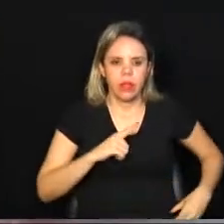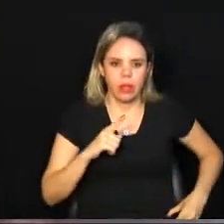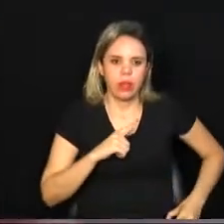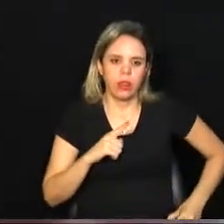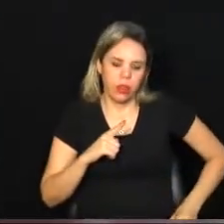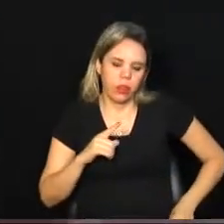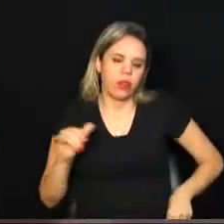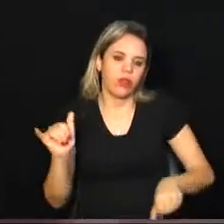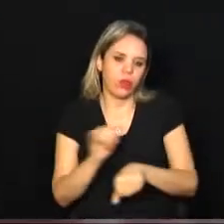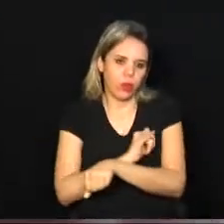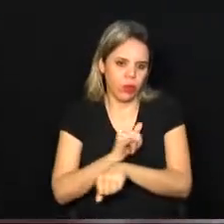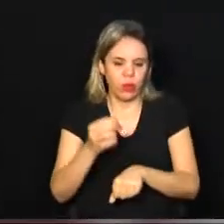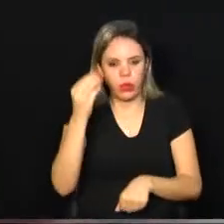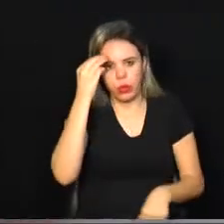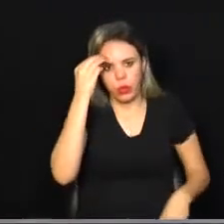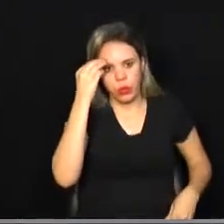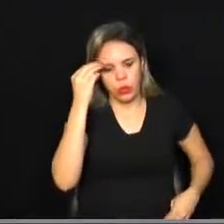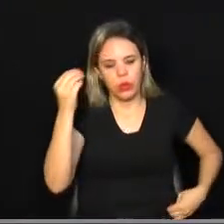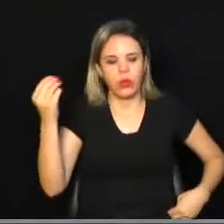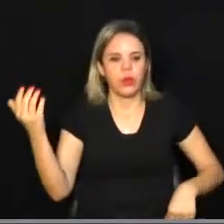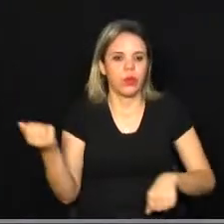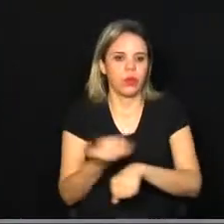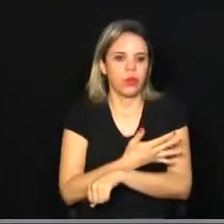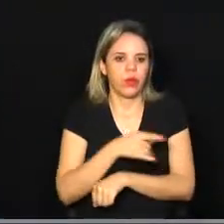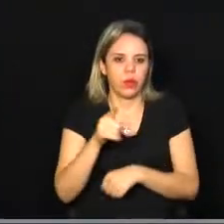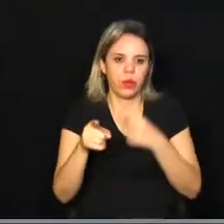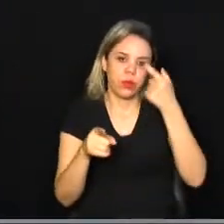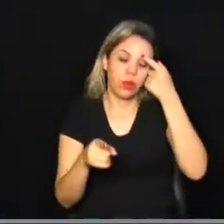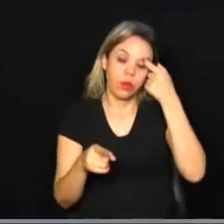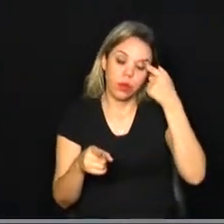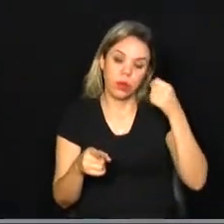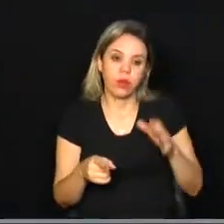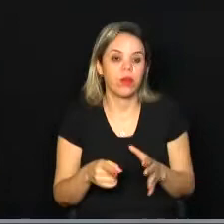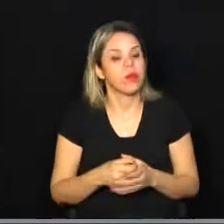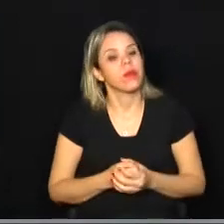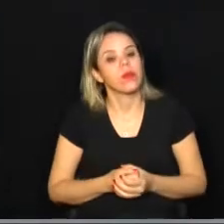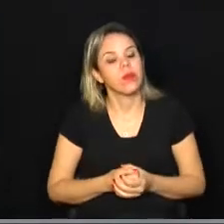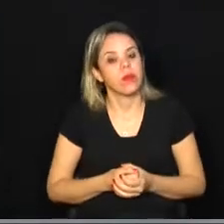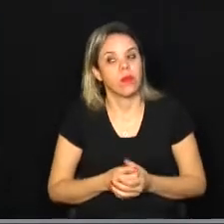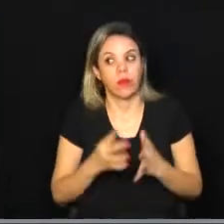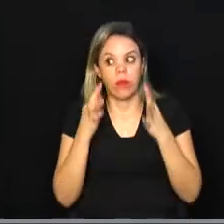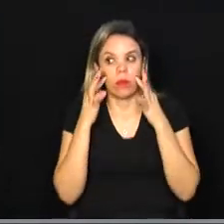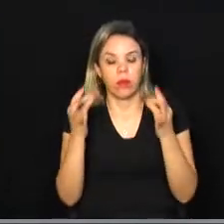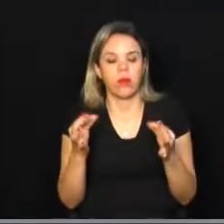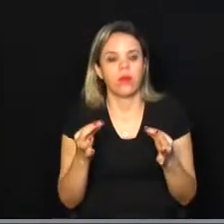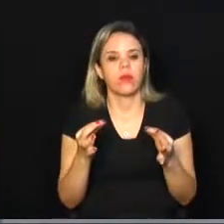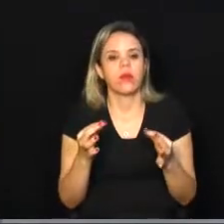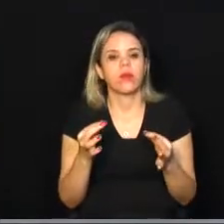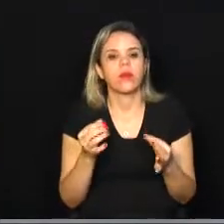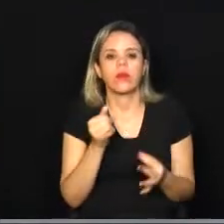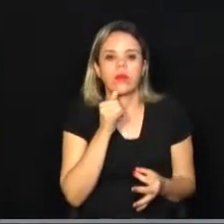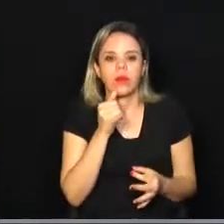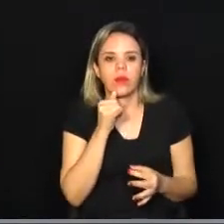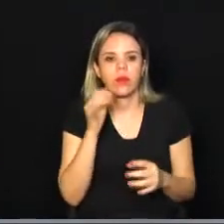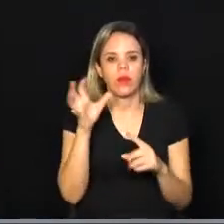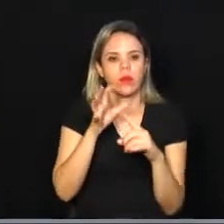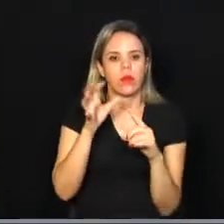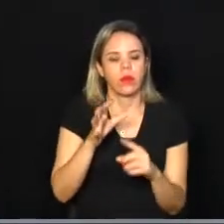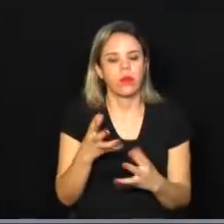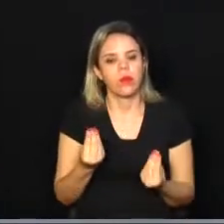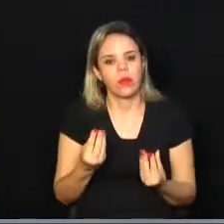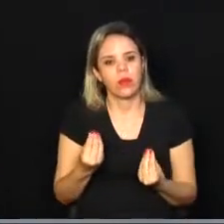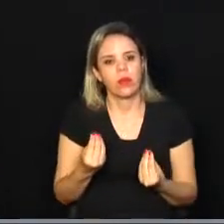mecanismos mentais e emocionais para você, ficar um pouco mais ligado. Assim como se a pressão está